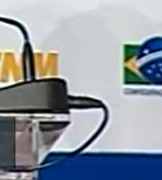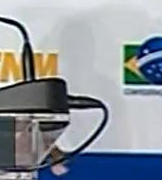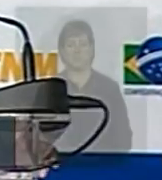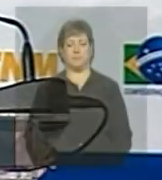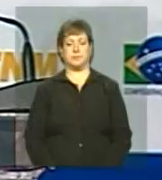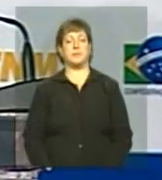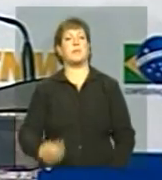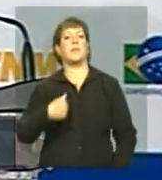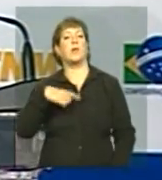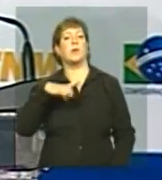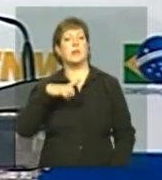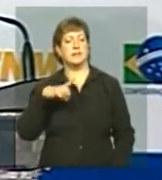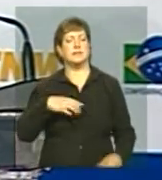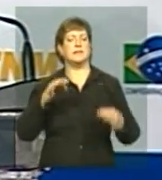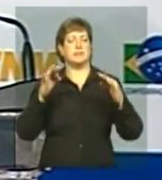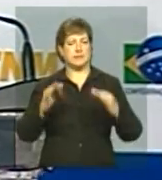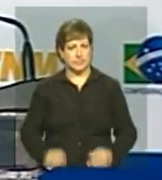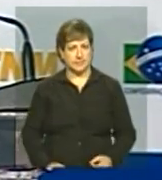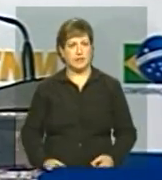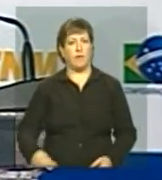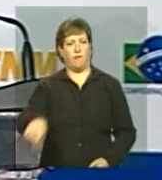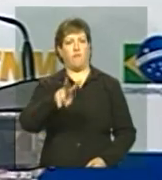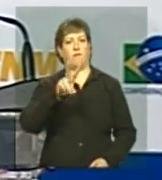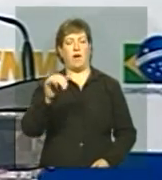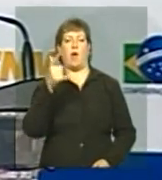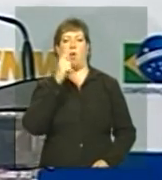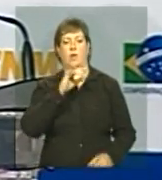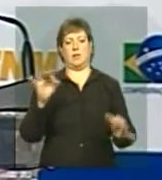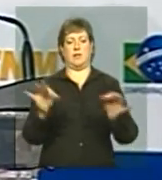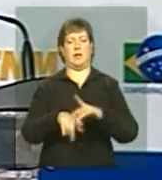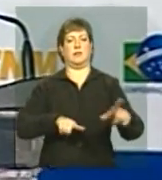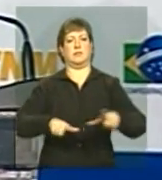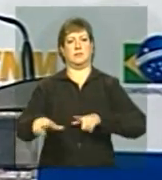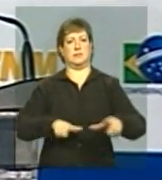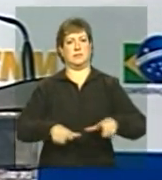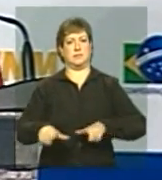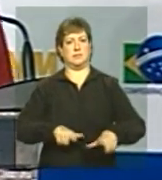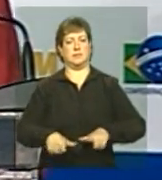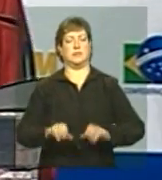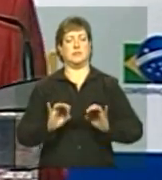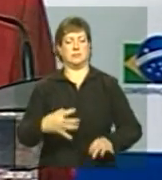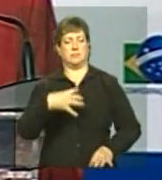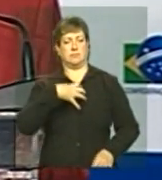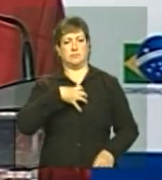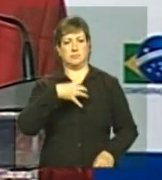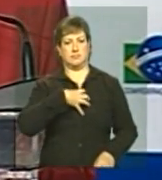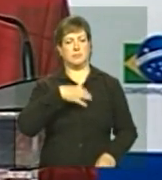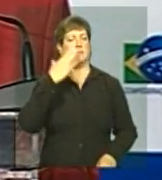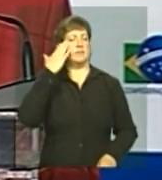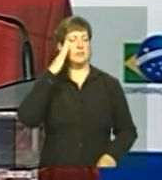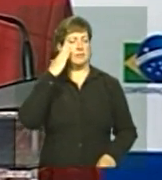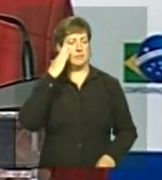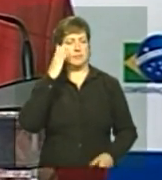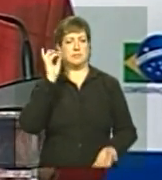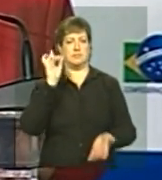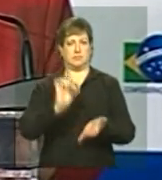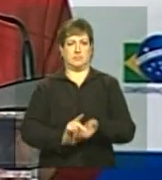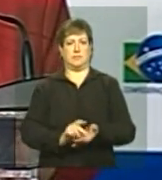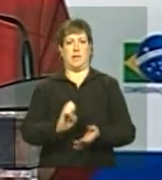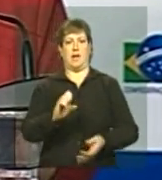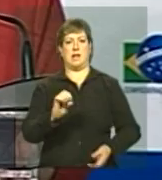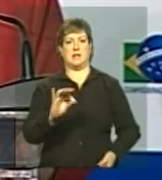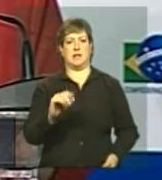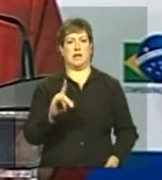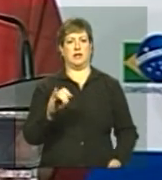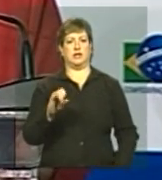Eu tenho certeza que vocês vão concluir a gestão de vocês com a alma e a consciência de estadistas,